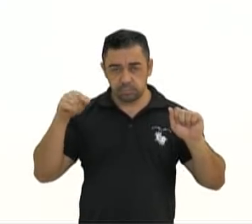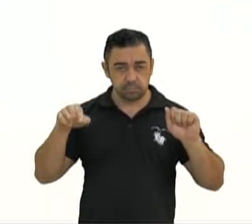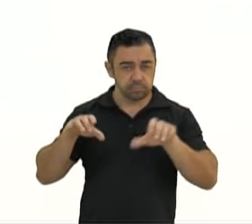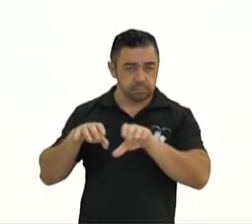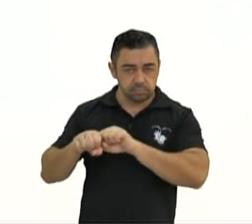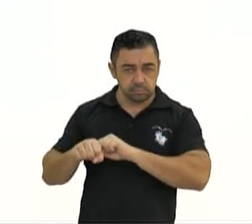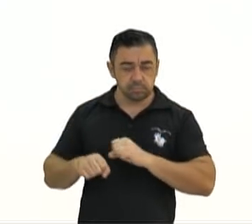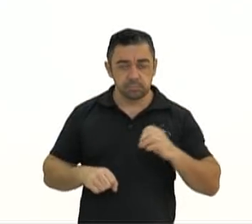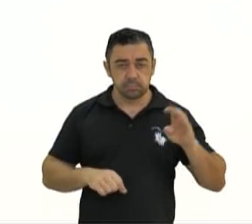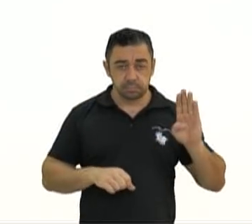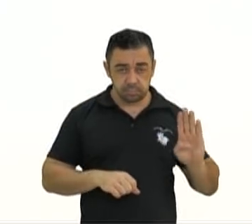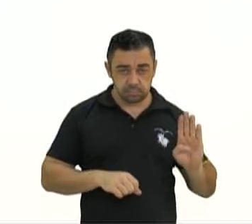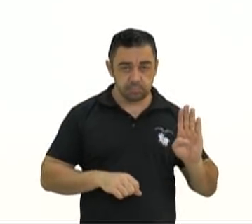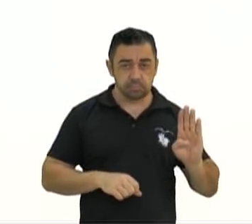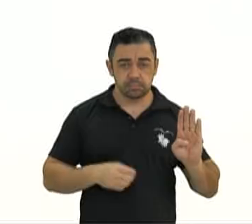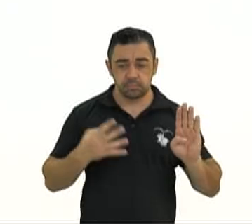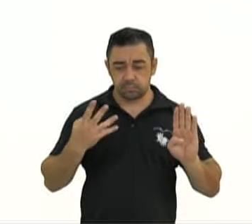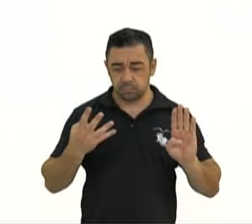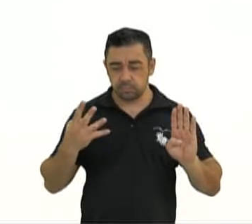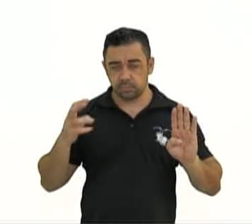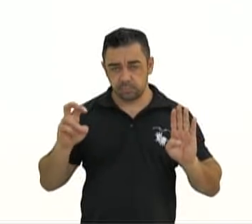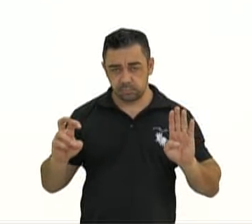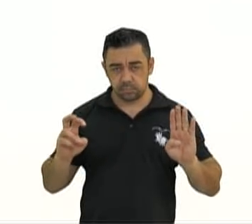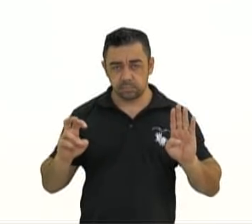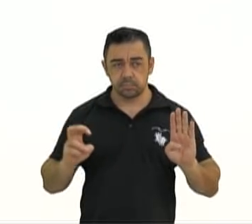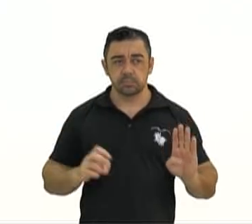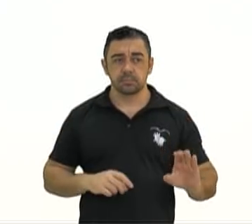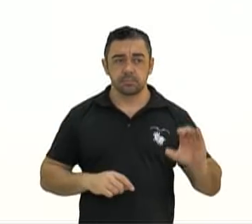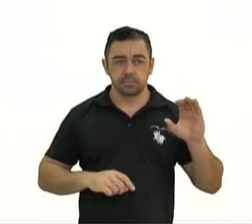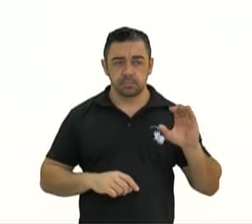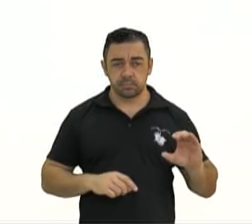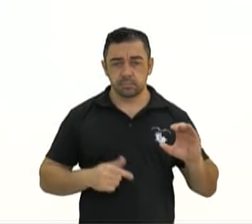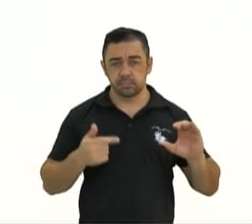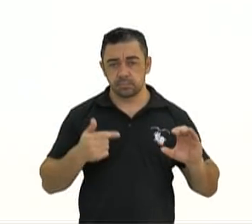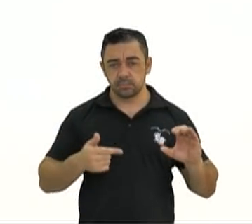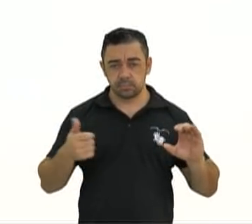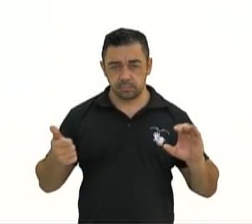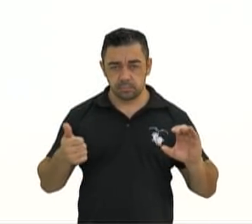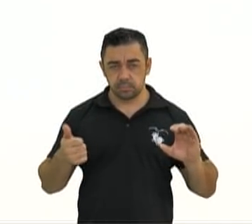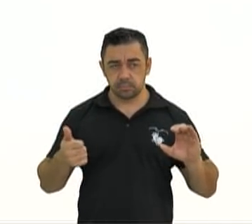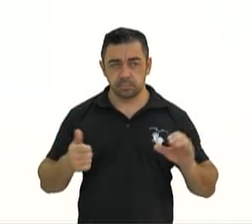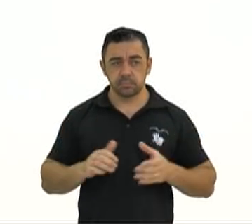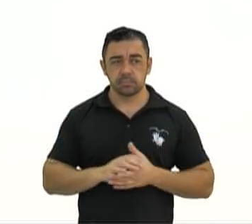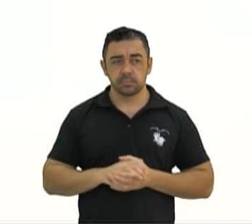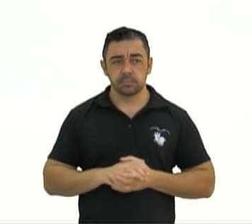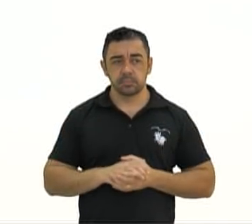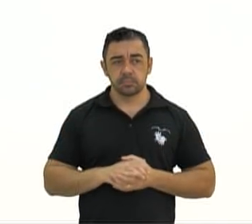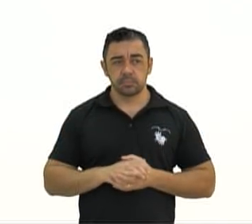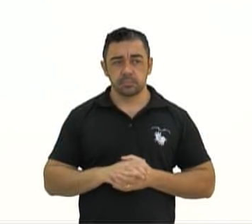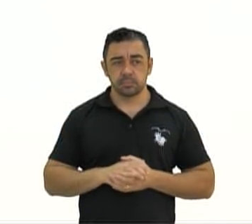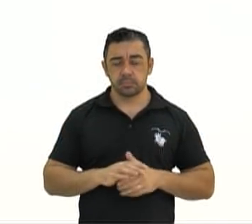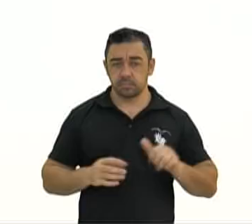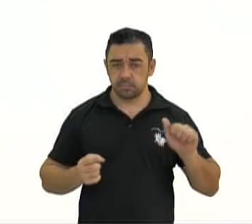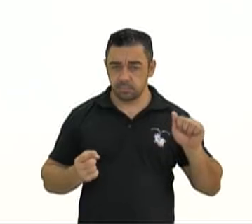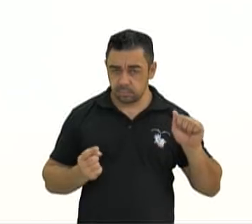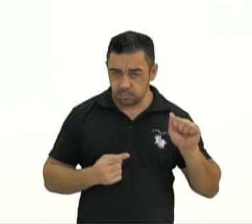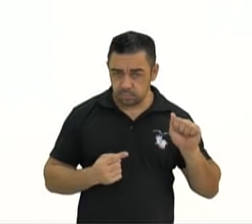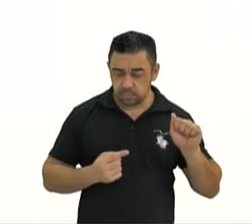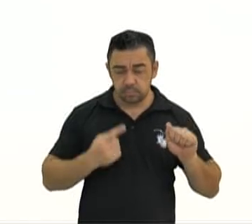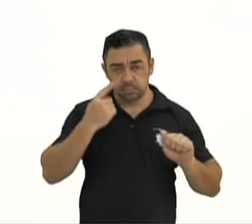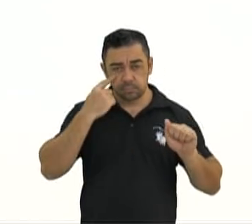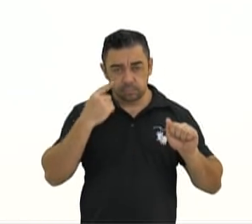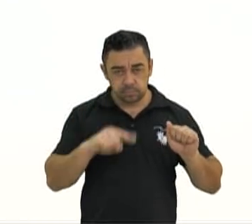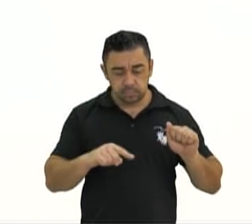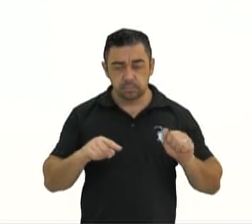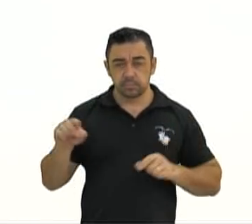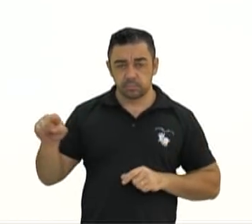formados, Universidade B, 45 médicos e Universidade C, 21. Letra A. Observando